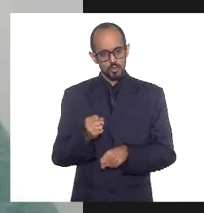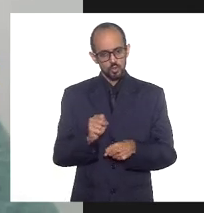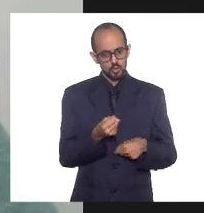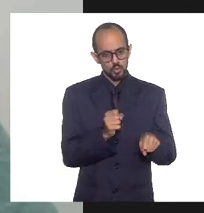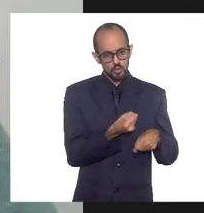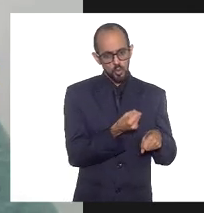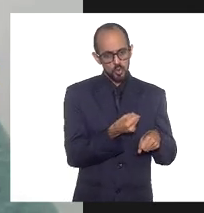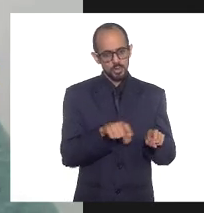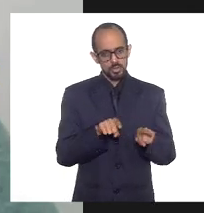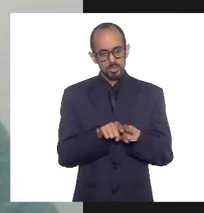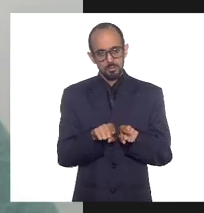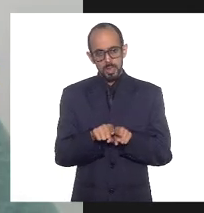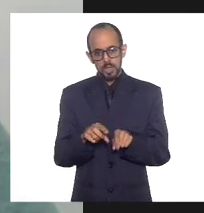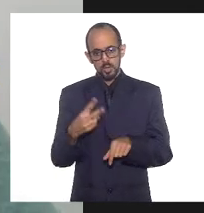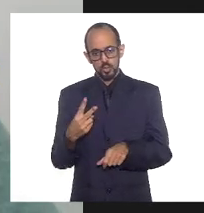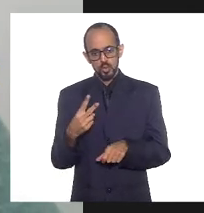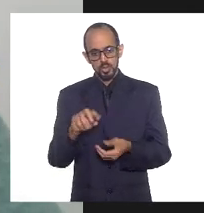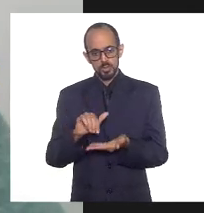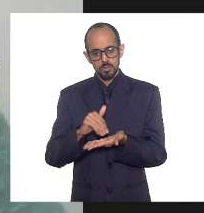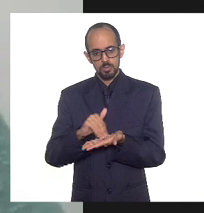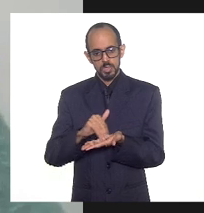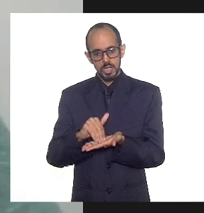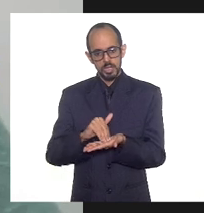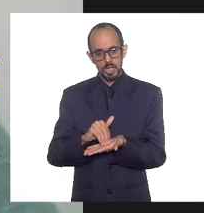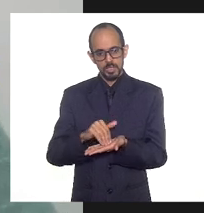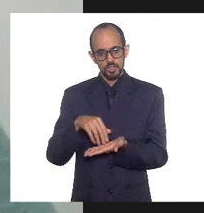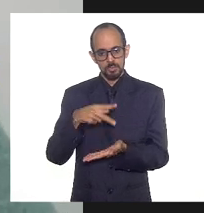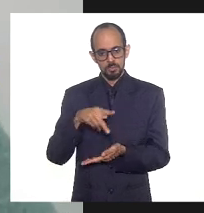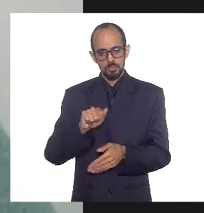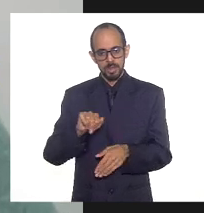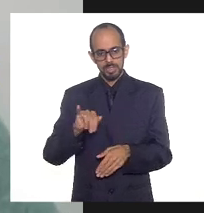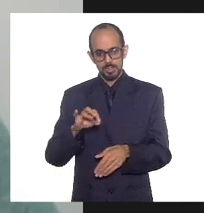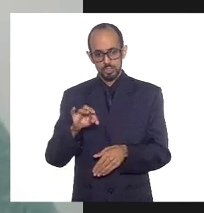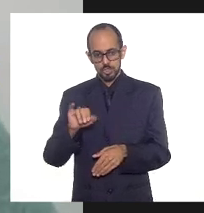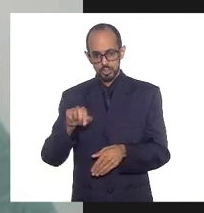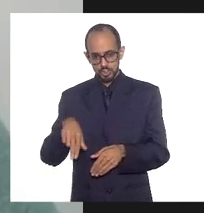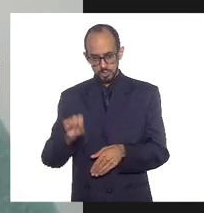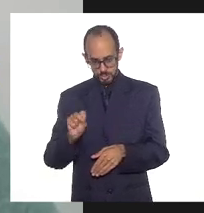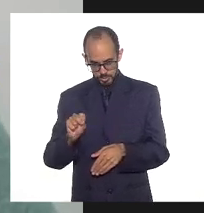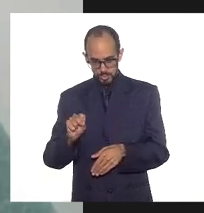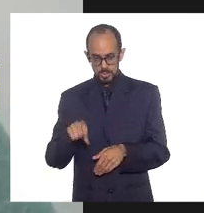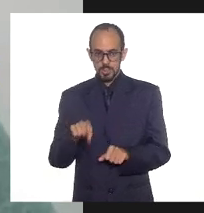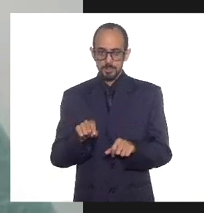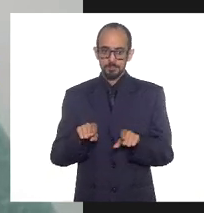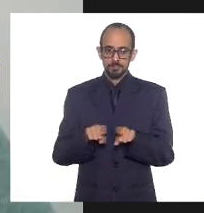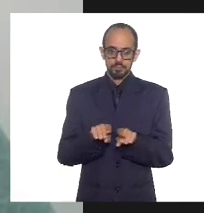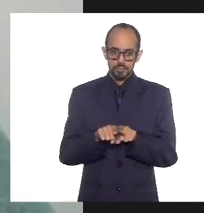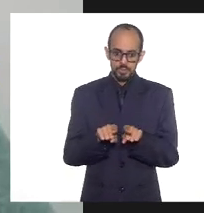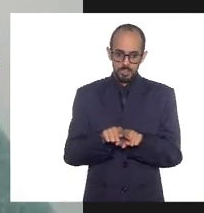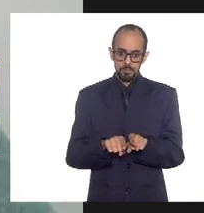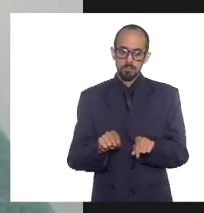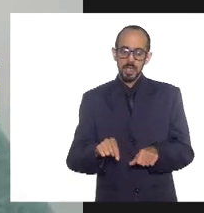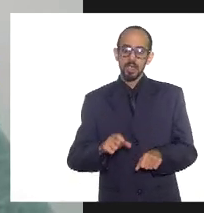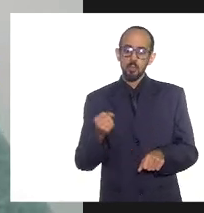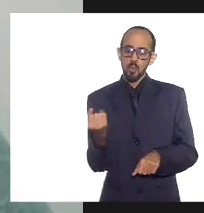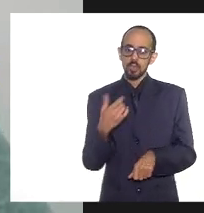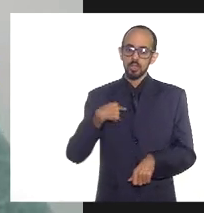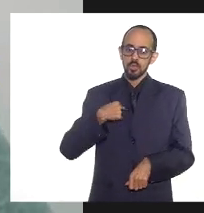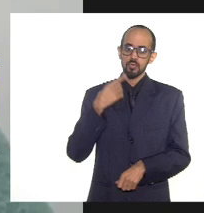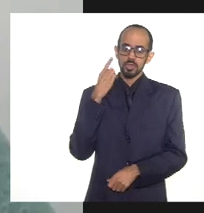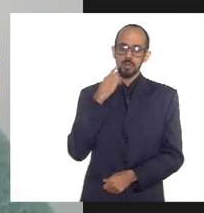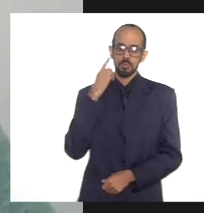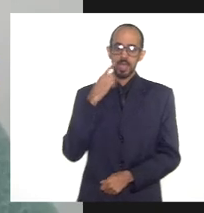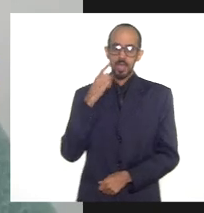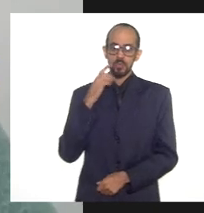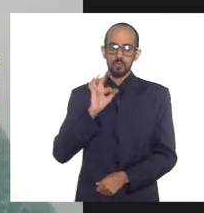de Patos de Alferes, fui membro da Comissão de Educação da Câmara Federal, quando eu fui deputado federal pelo Partido